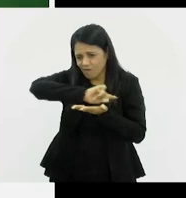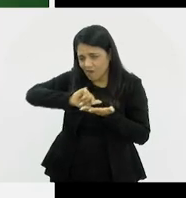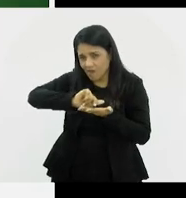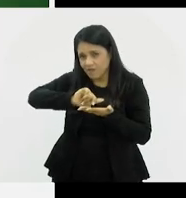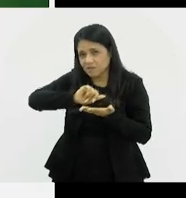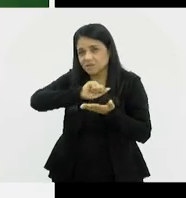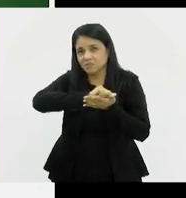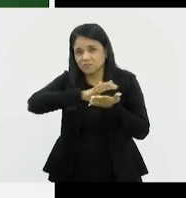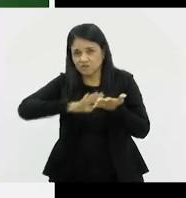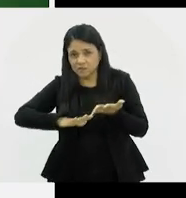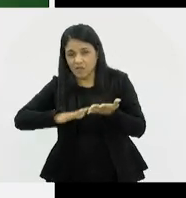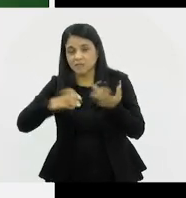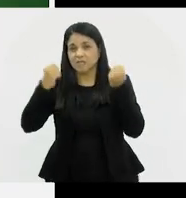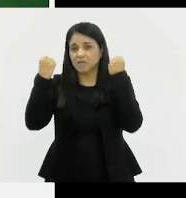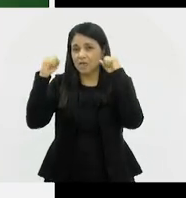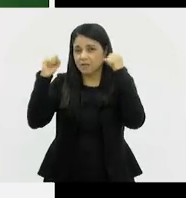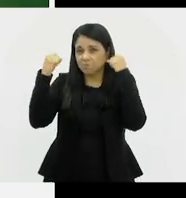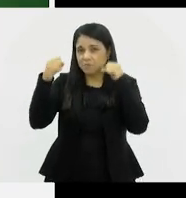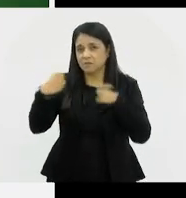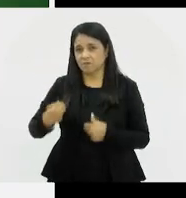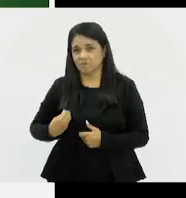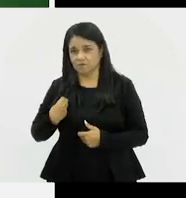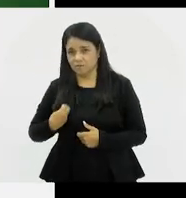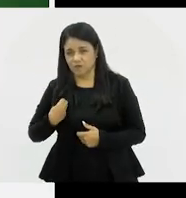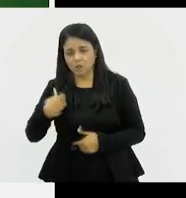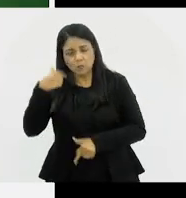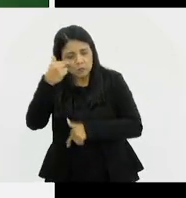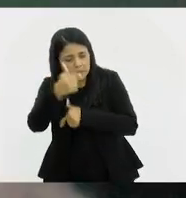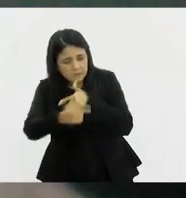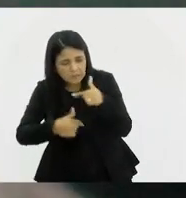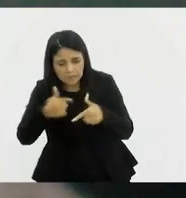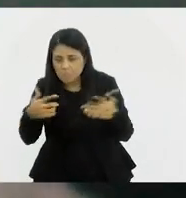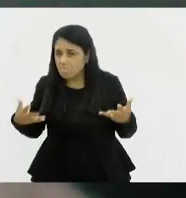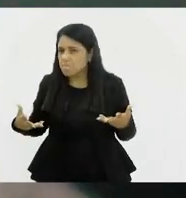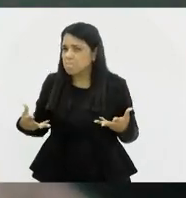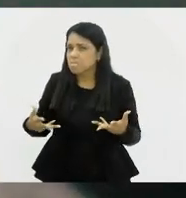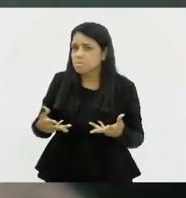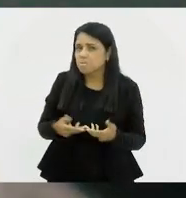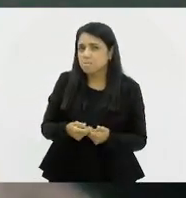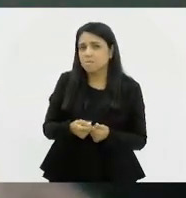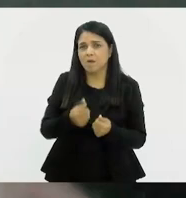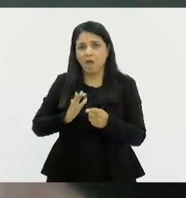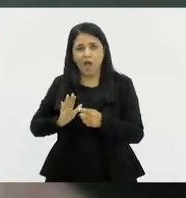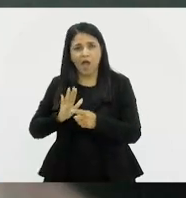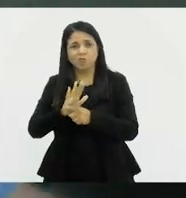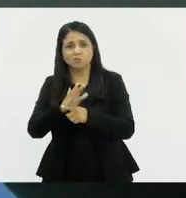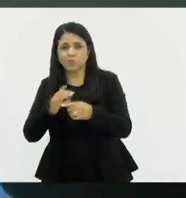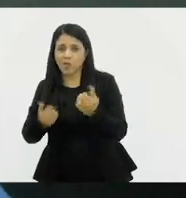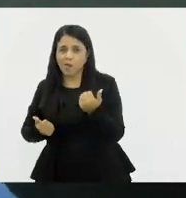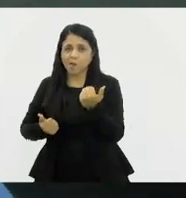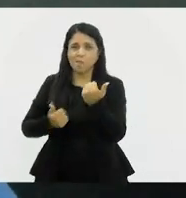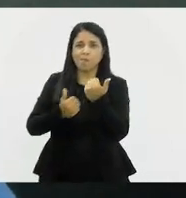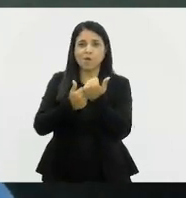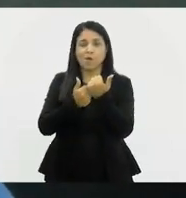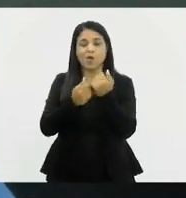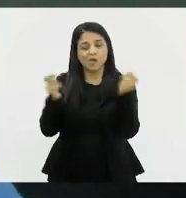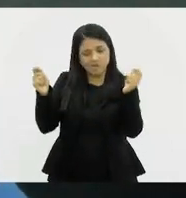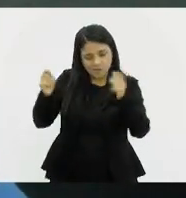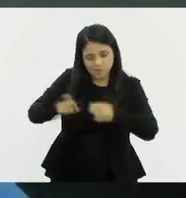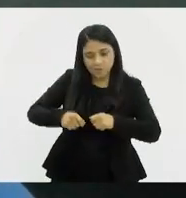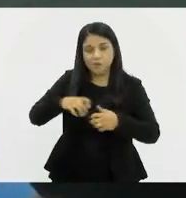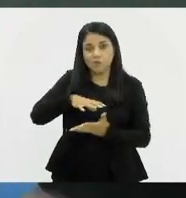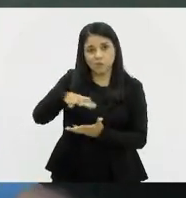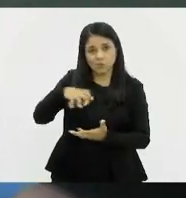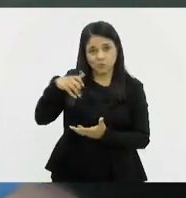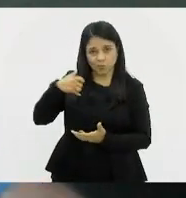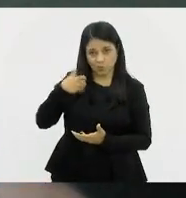da Vida, tem um trabalho fantástico que ajuda a dar uma reserva cognitiva